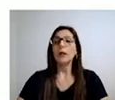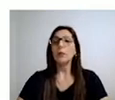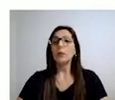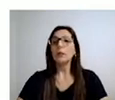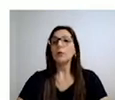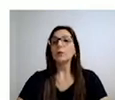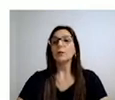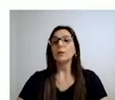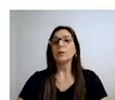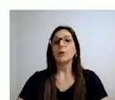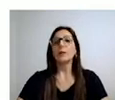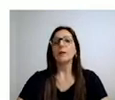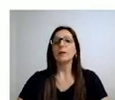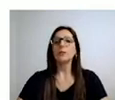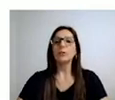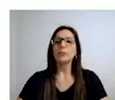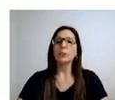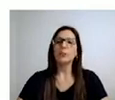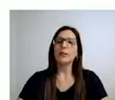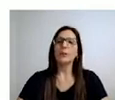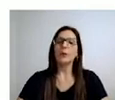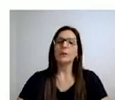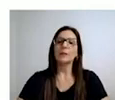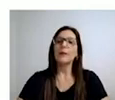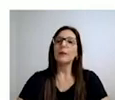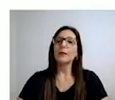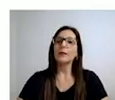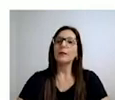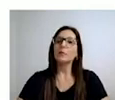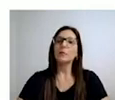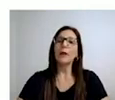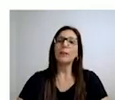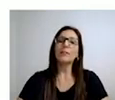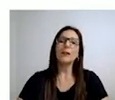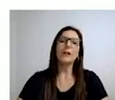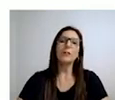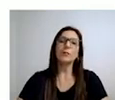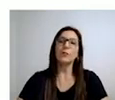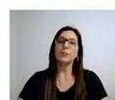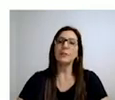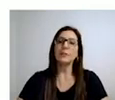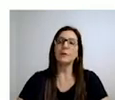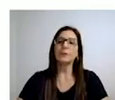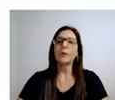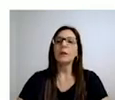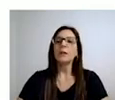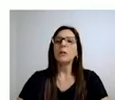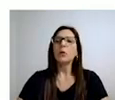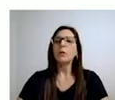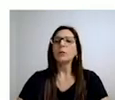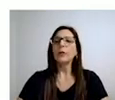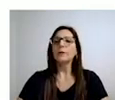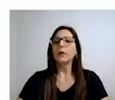Embora muitas flores apresentem os dois tipos de gametas, há mecanismos para evitar a autofecundação.